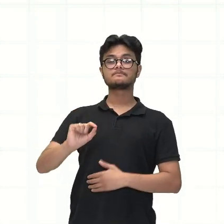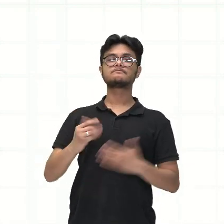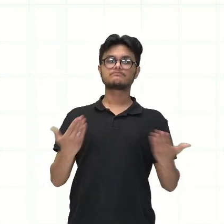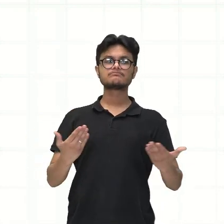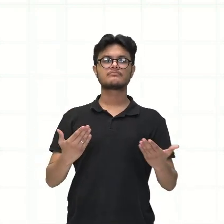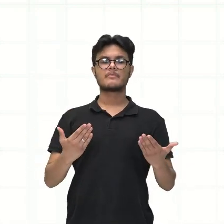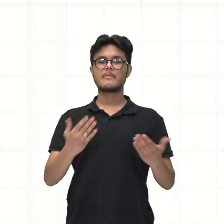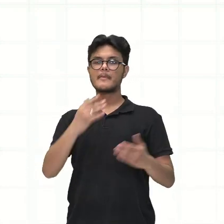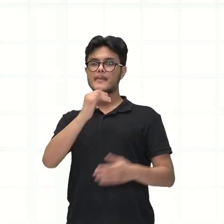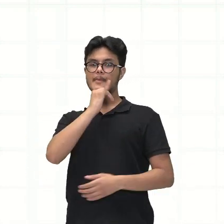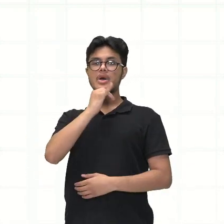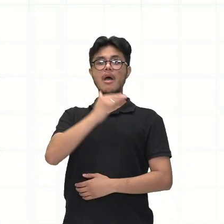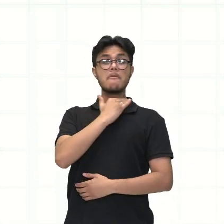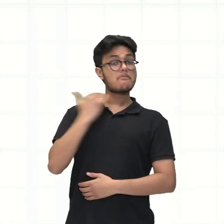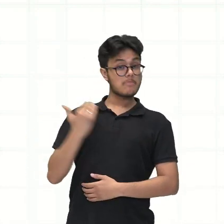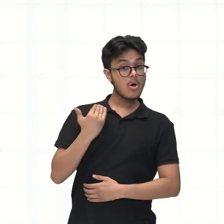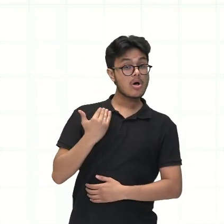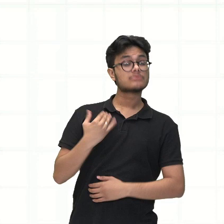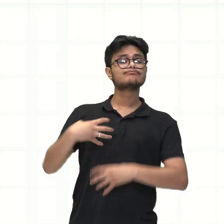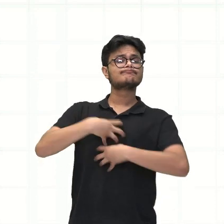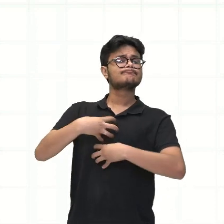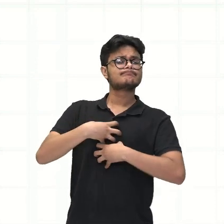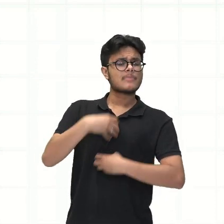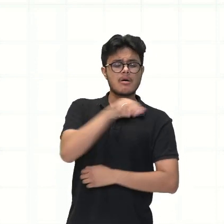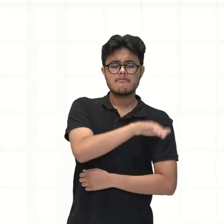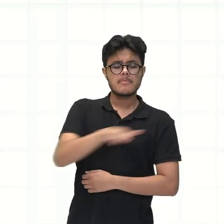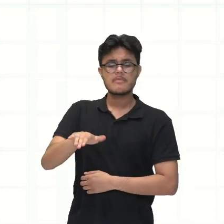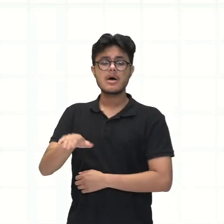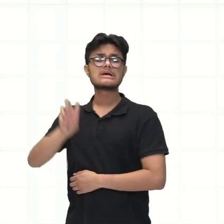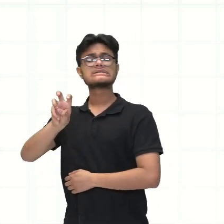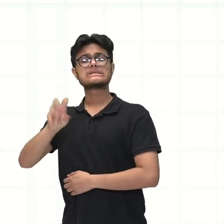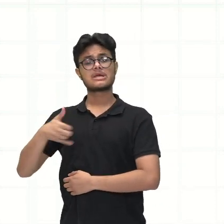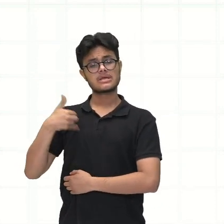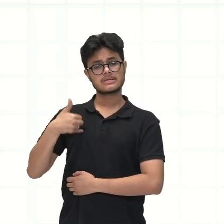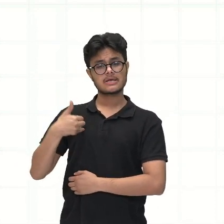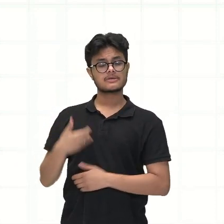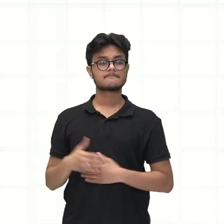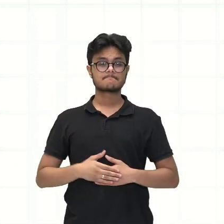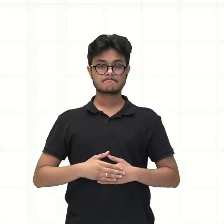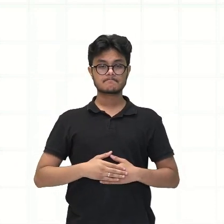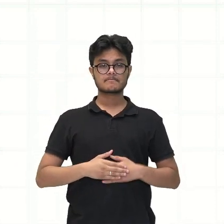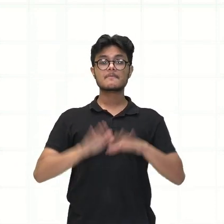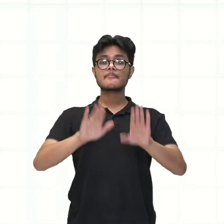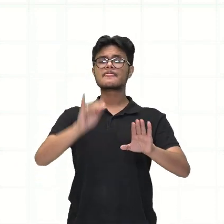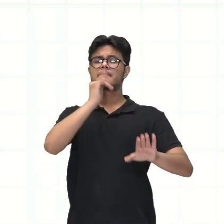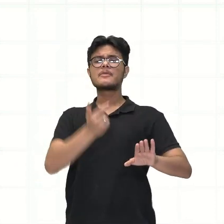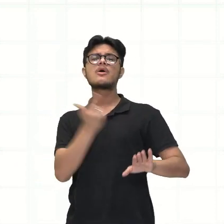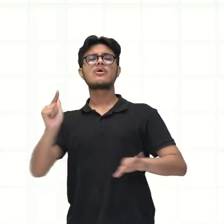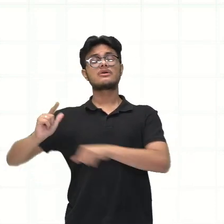de óbito são em crianças pequenas, né? Outras doenças, como a doença